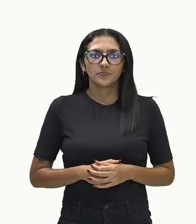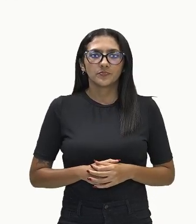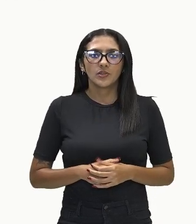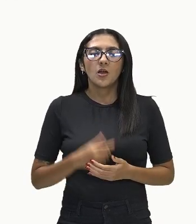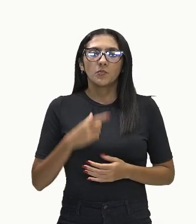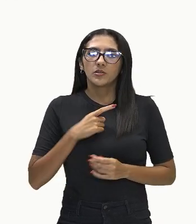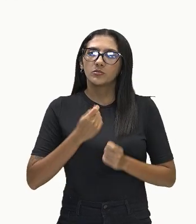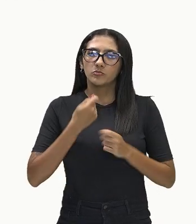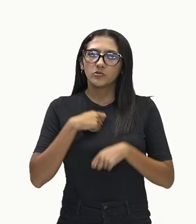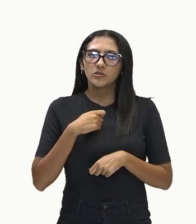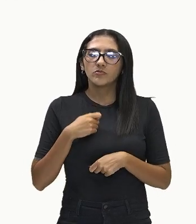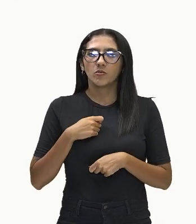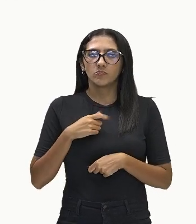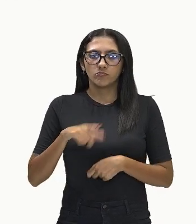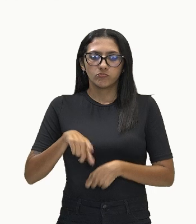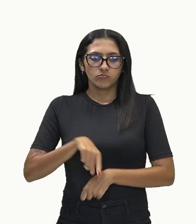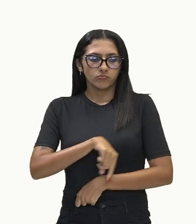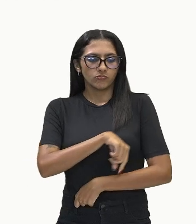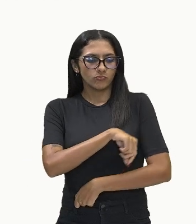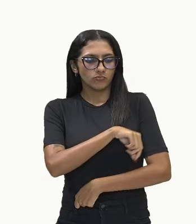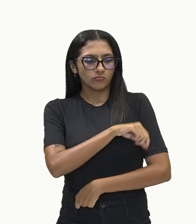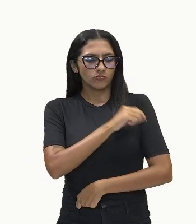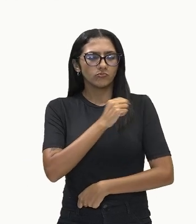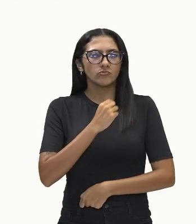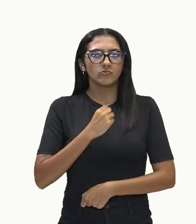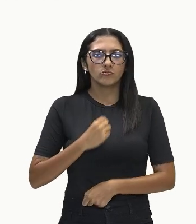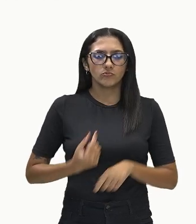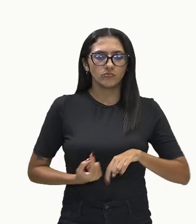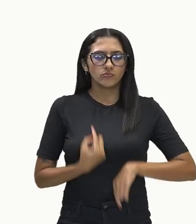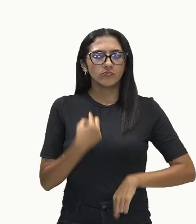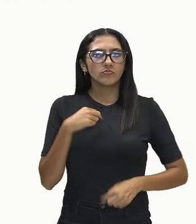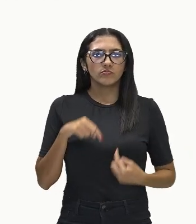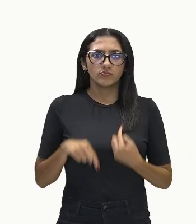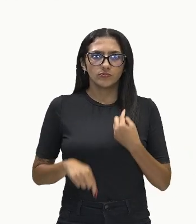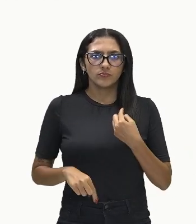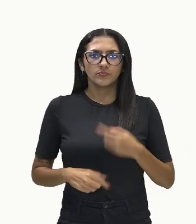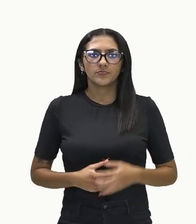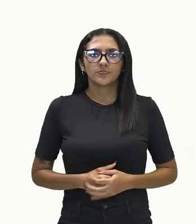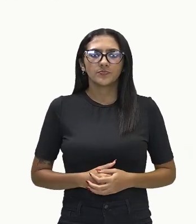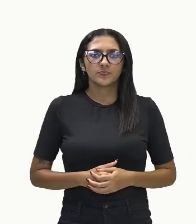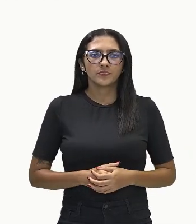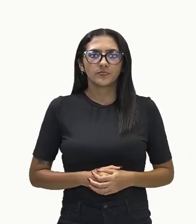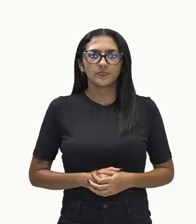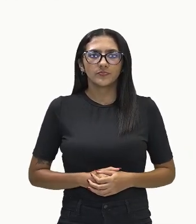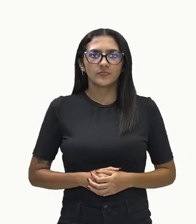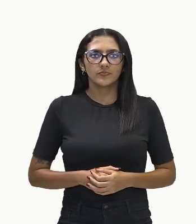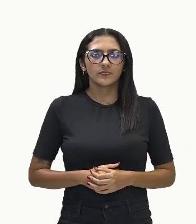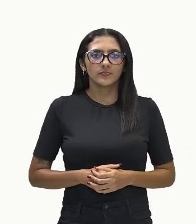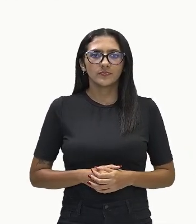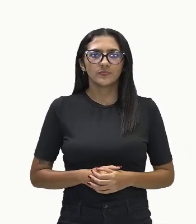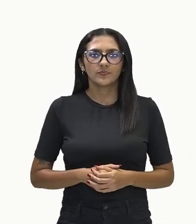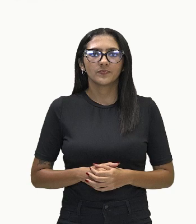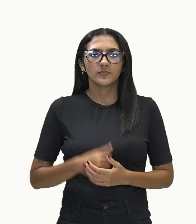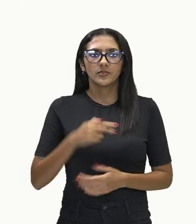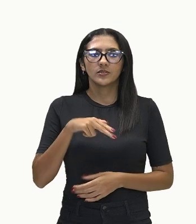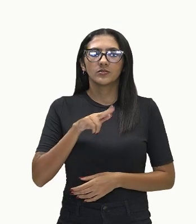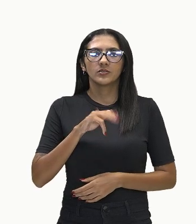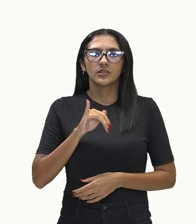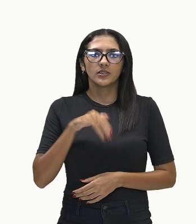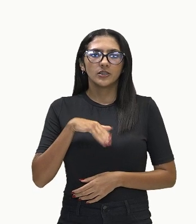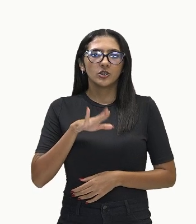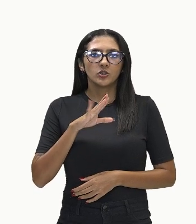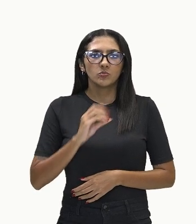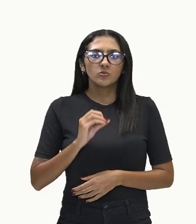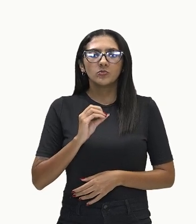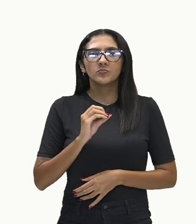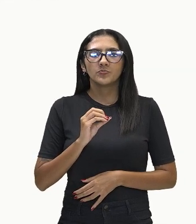sua corrente sanguínea e chegue até as suas células. O quimo, ao